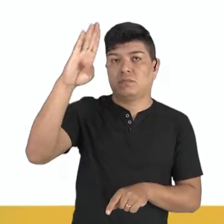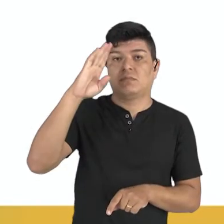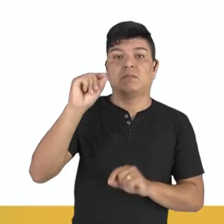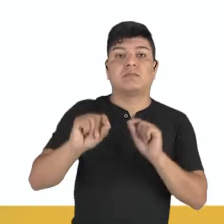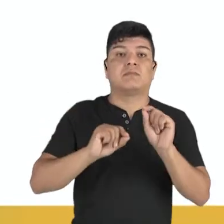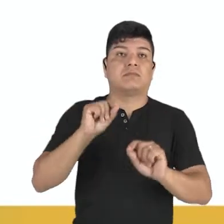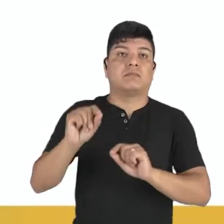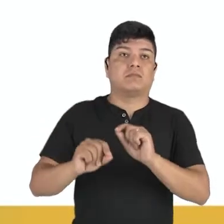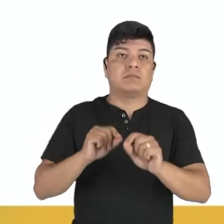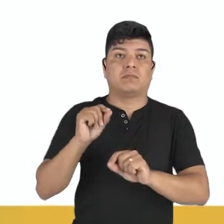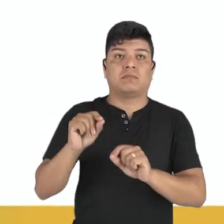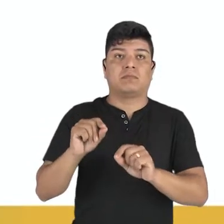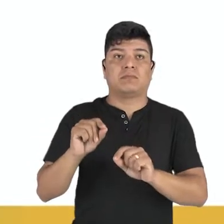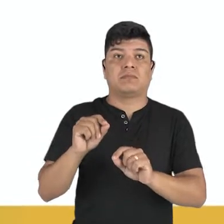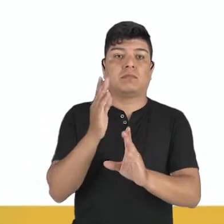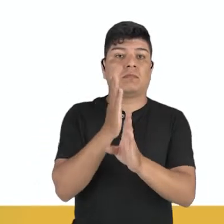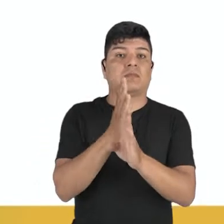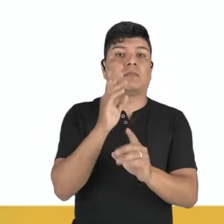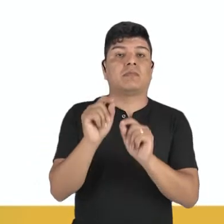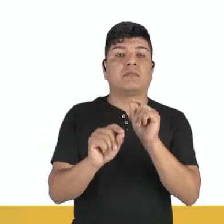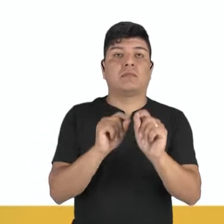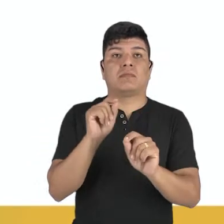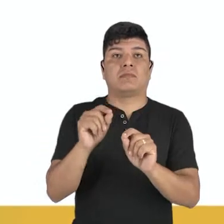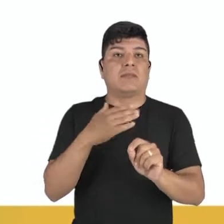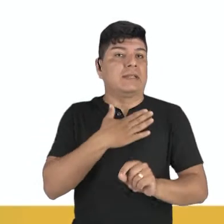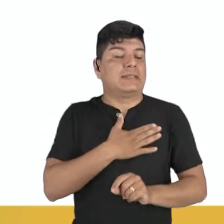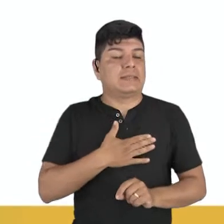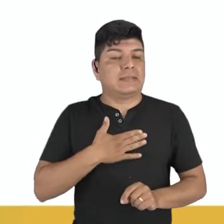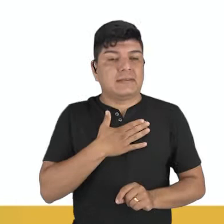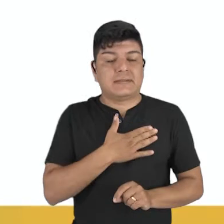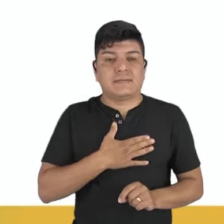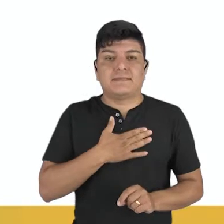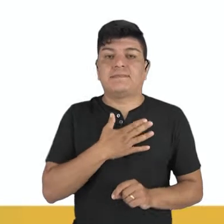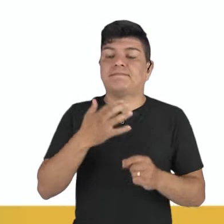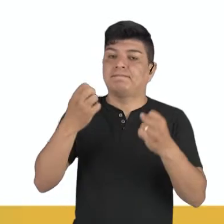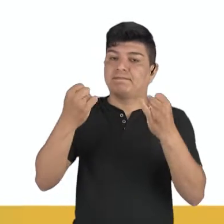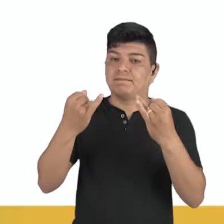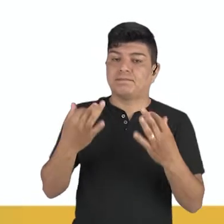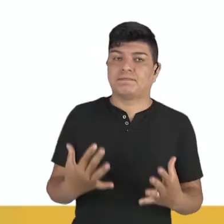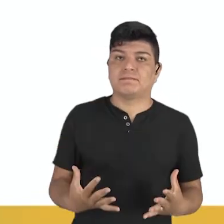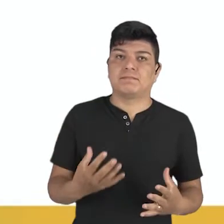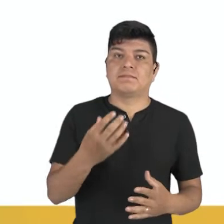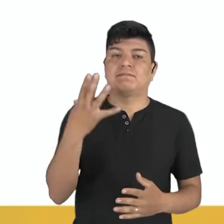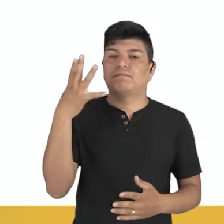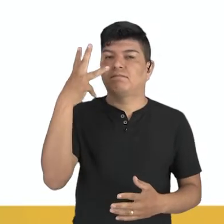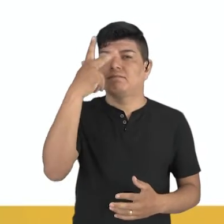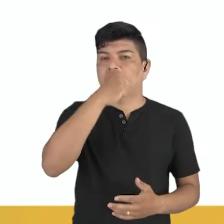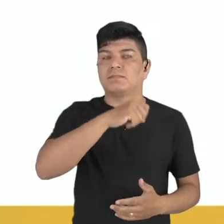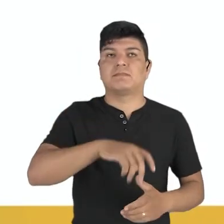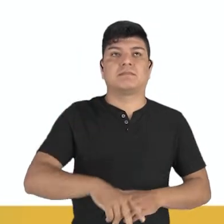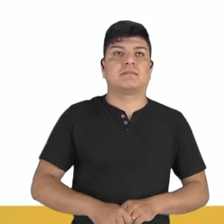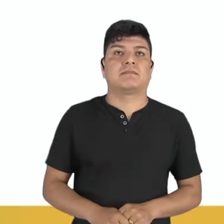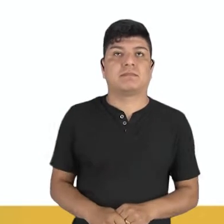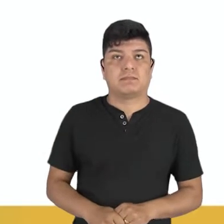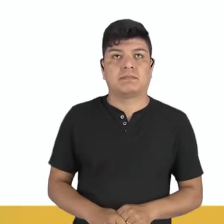função a causar prazer retratando o Belo